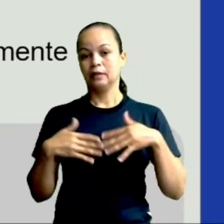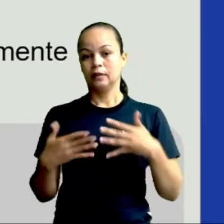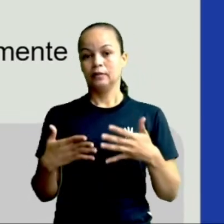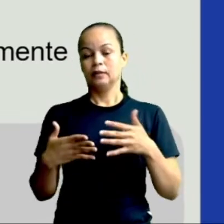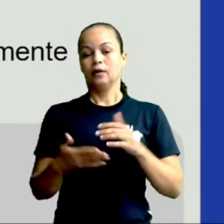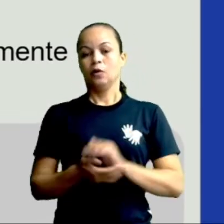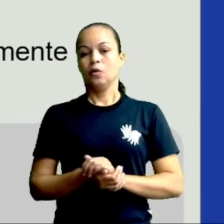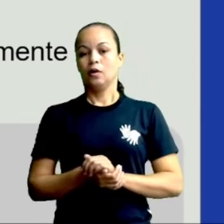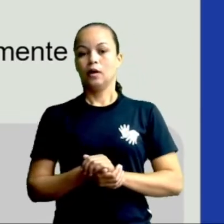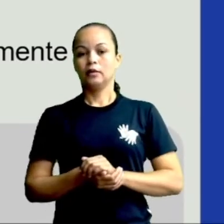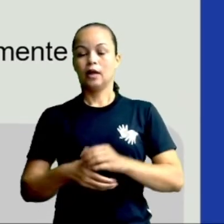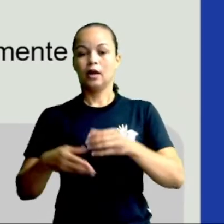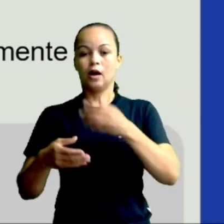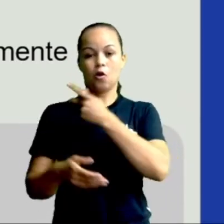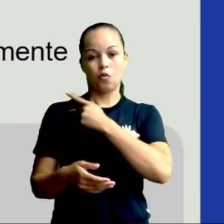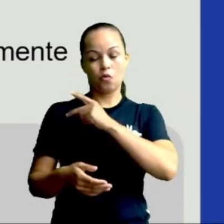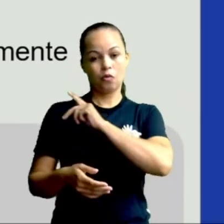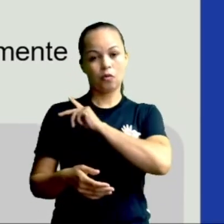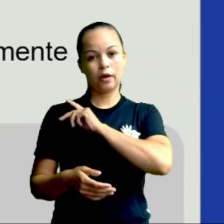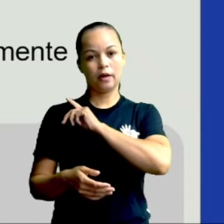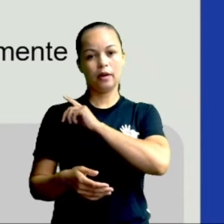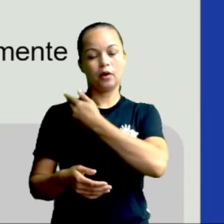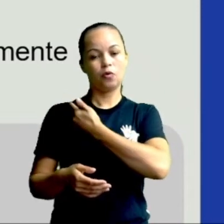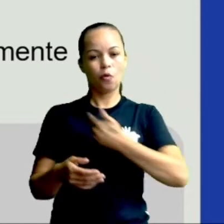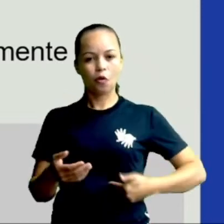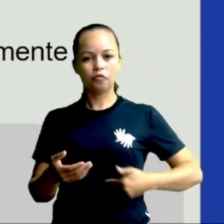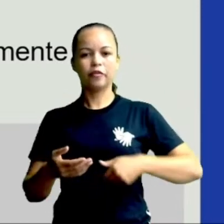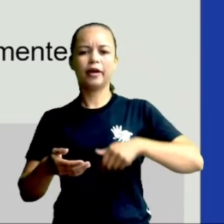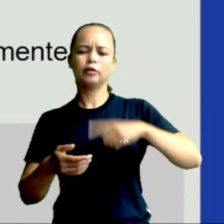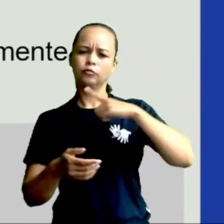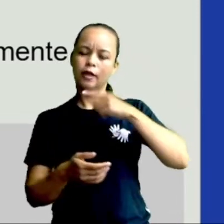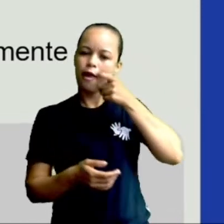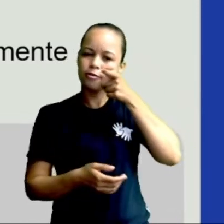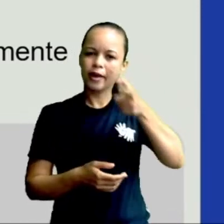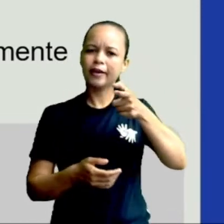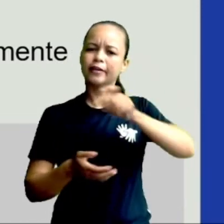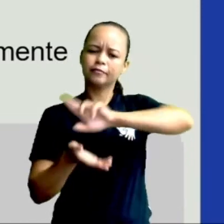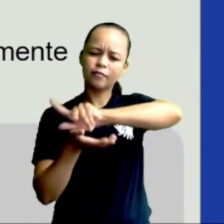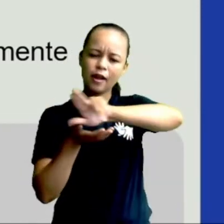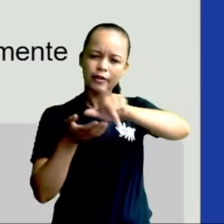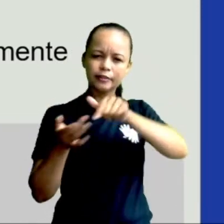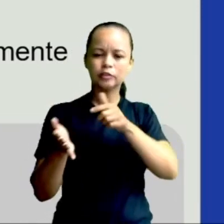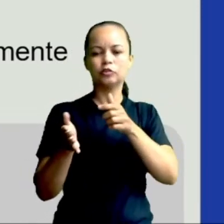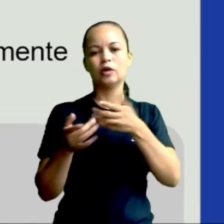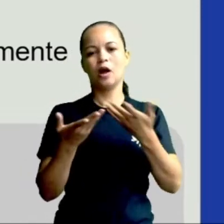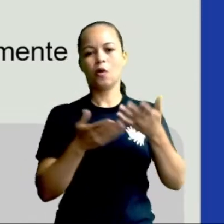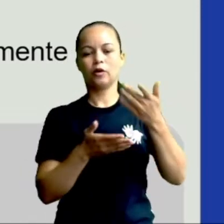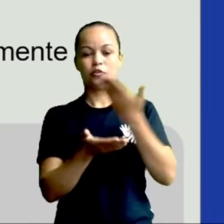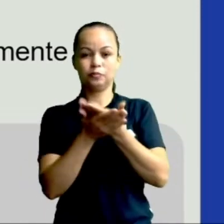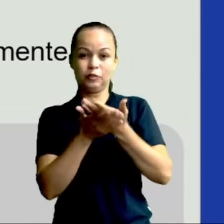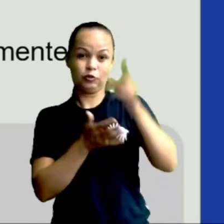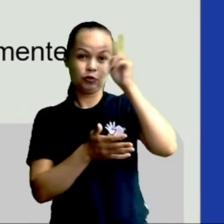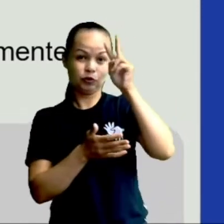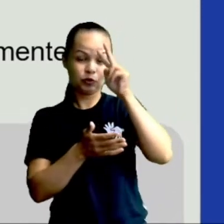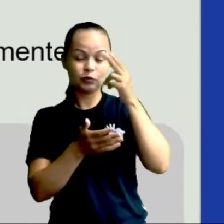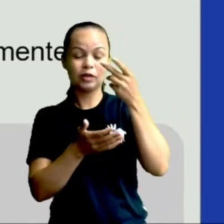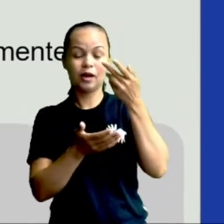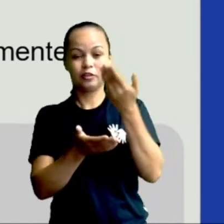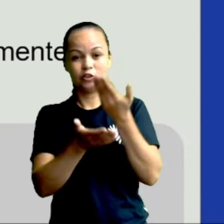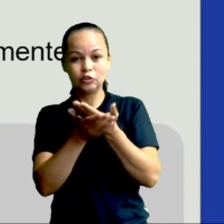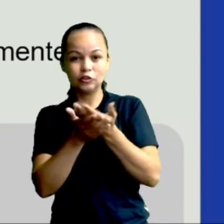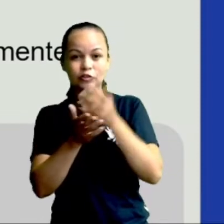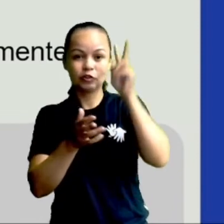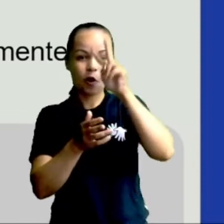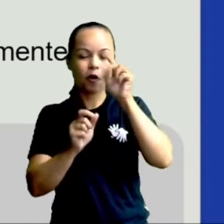cada governo possuía interesses diversos e o que alguns historiadores chamam esse período de o período do